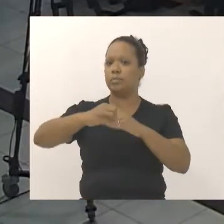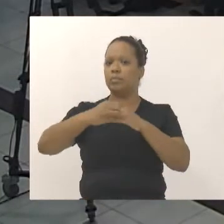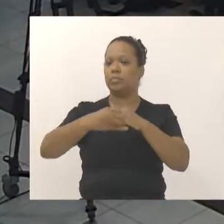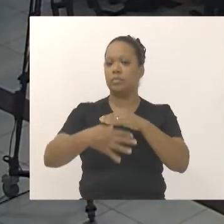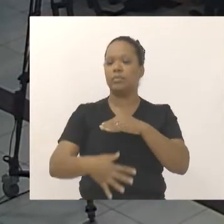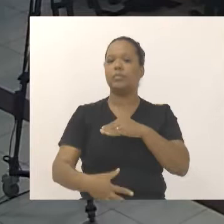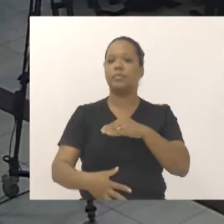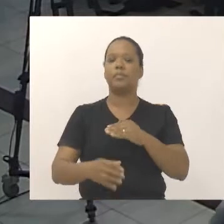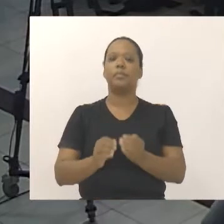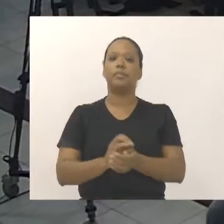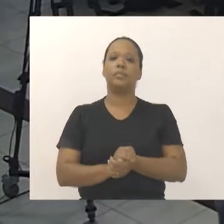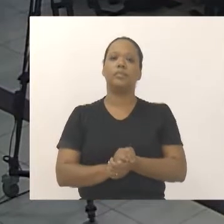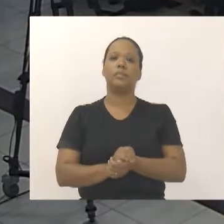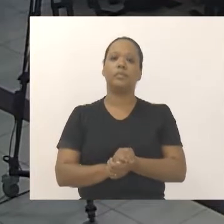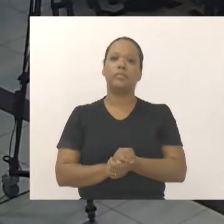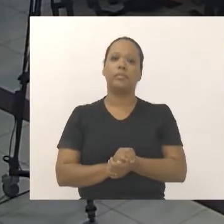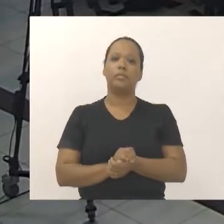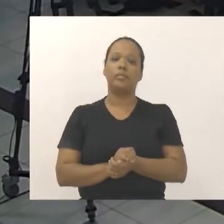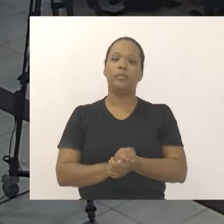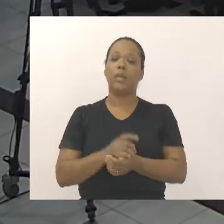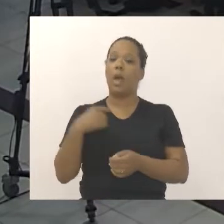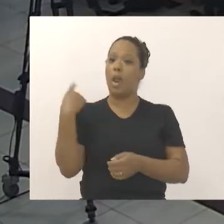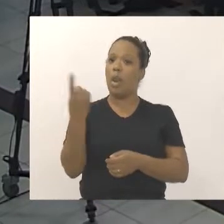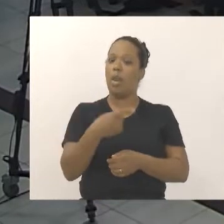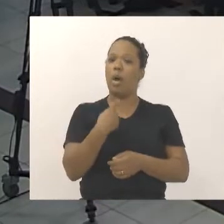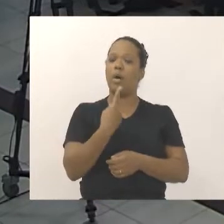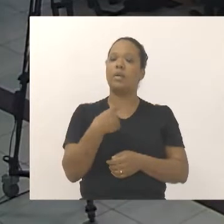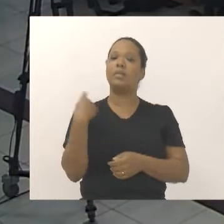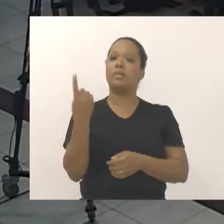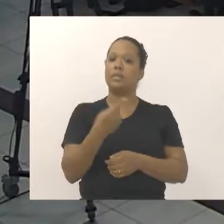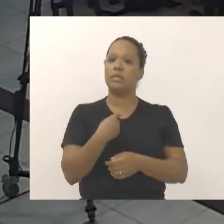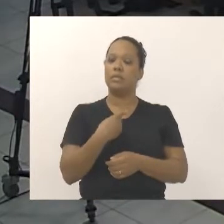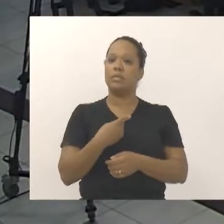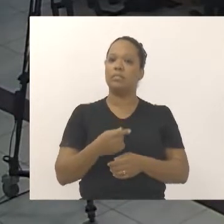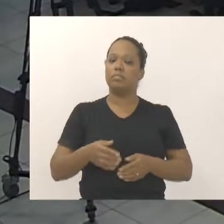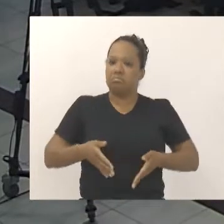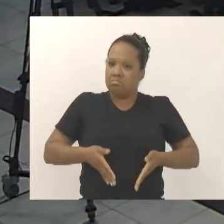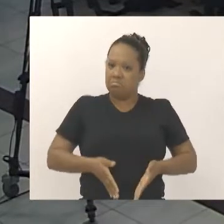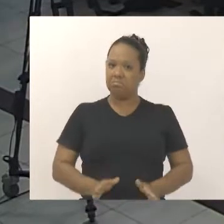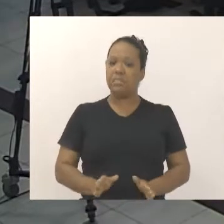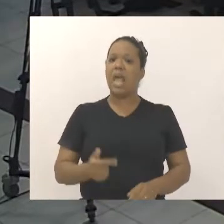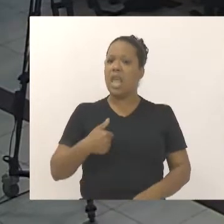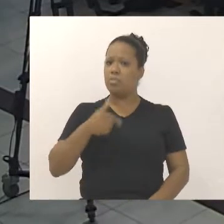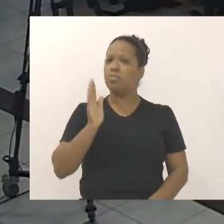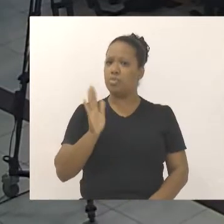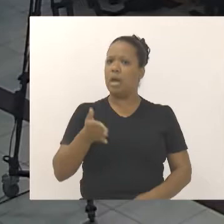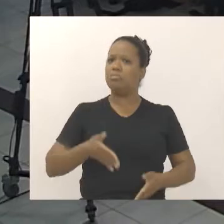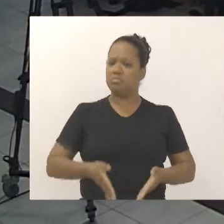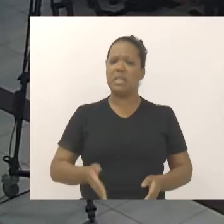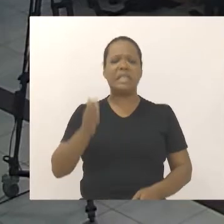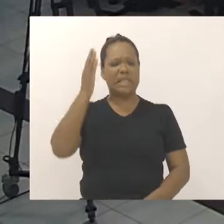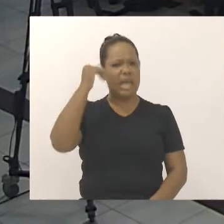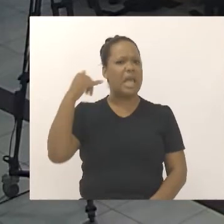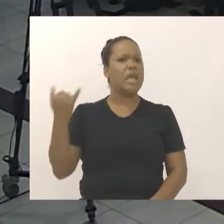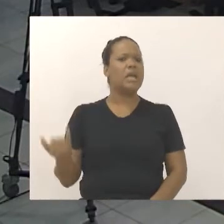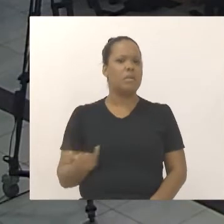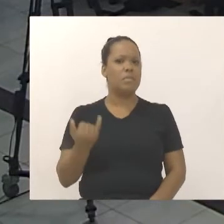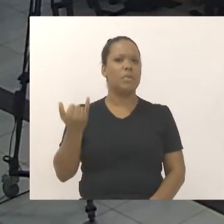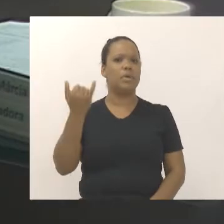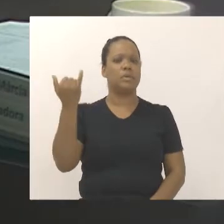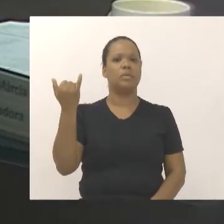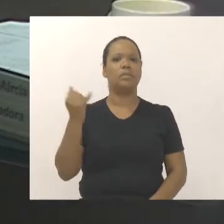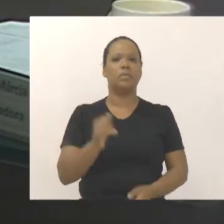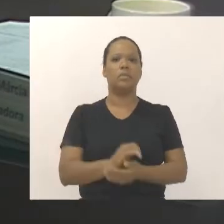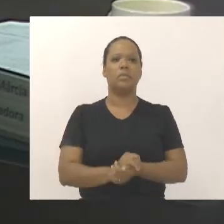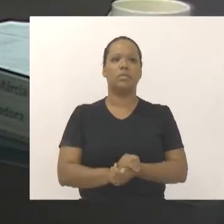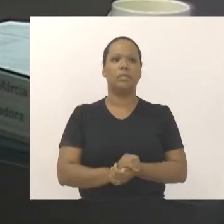Justificando o meu voto, nós damos à luz, né, eu já dei à luz, sem a importância da